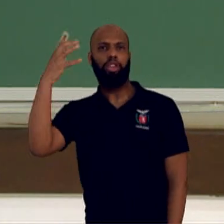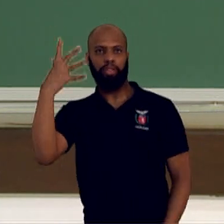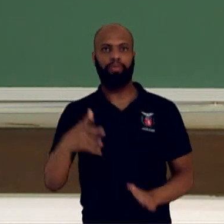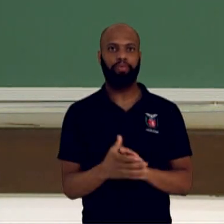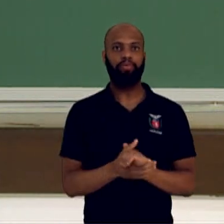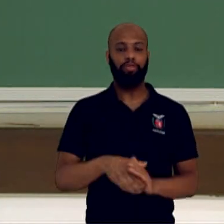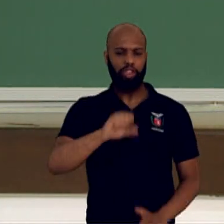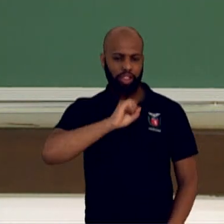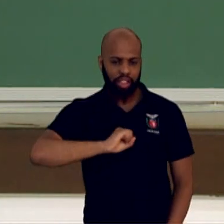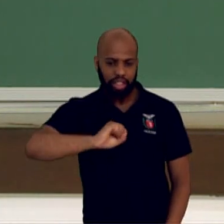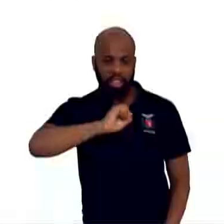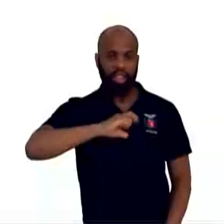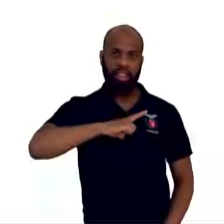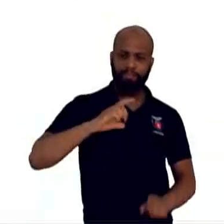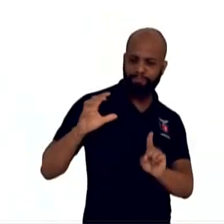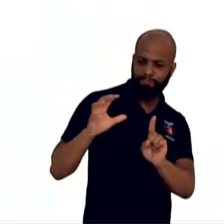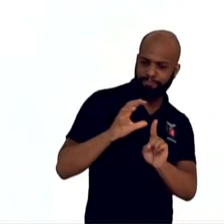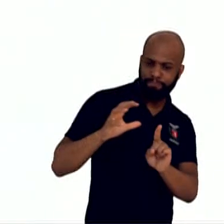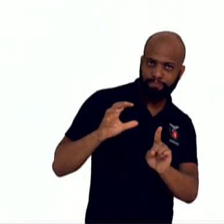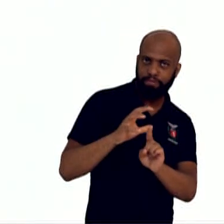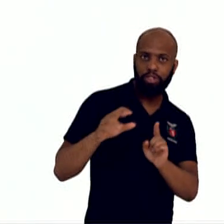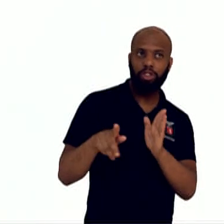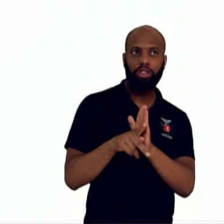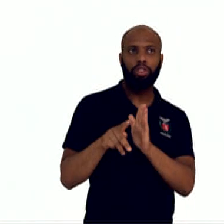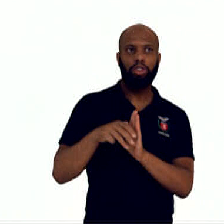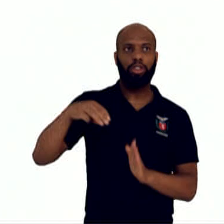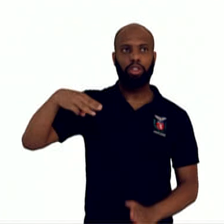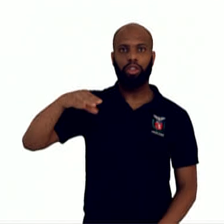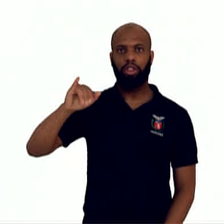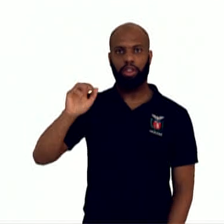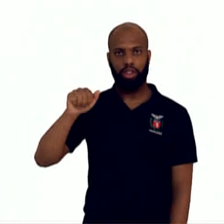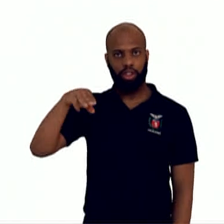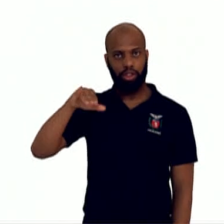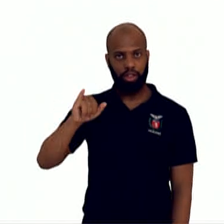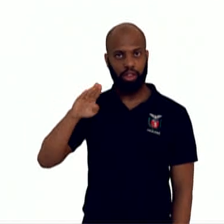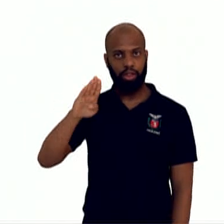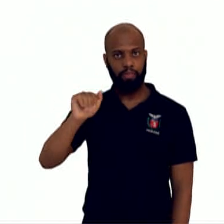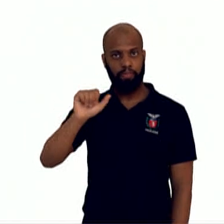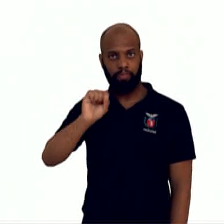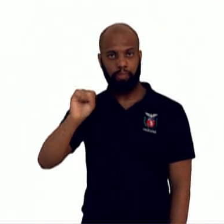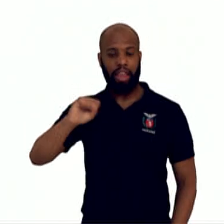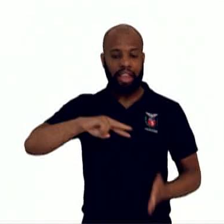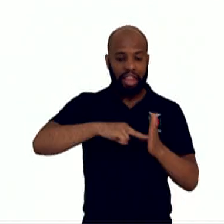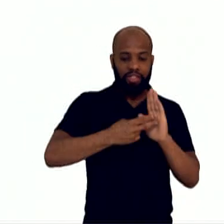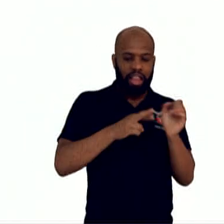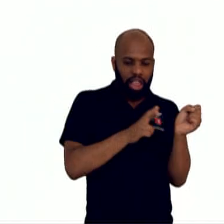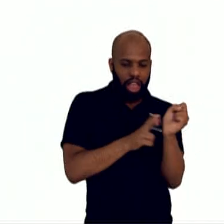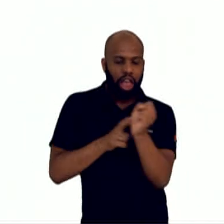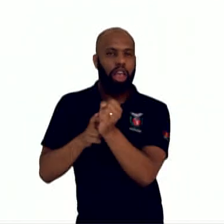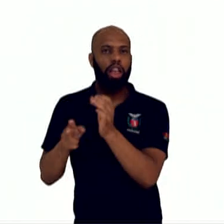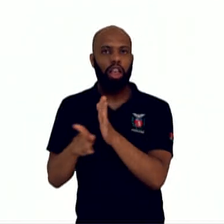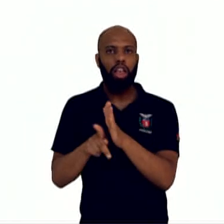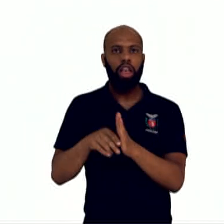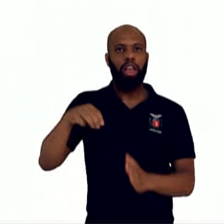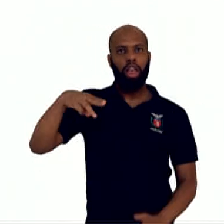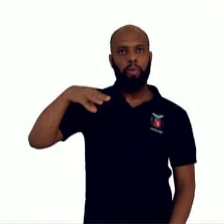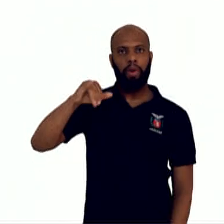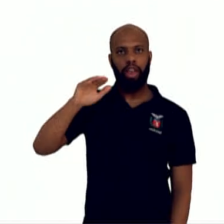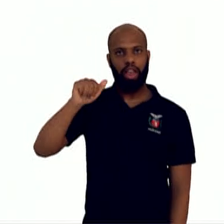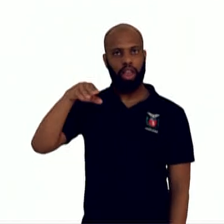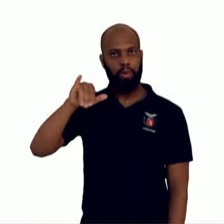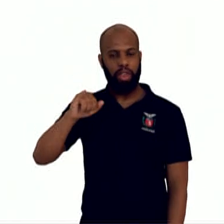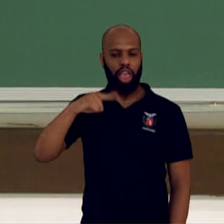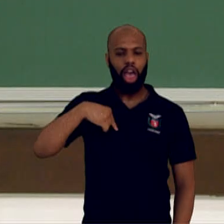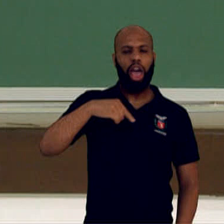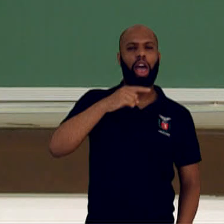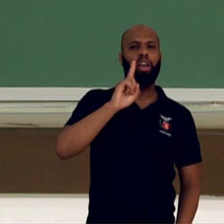funk sofreu a influência do estilo Miami Bass, que significa ritmo de Miami, com batidas rápidas e contínuas.